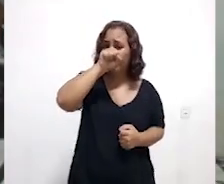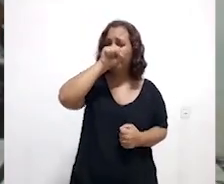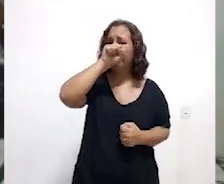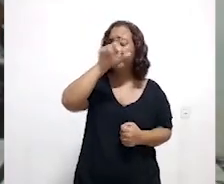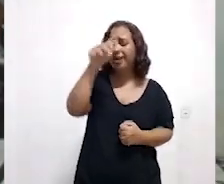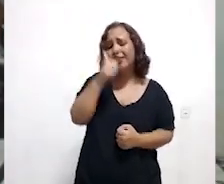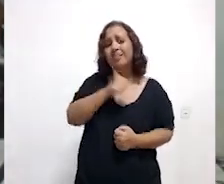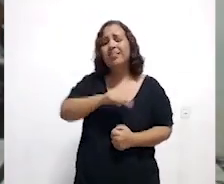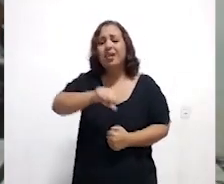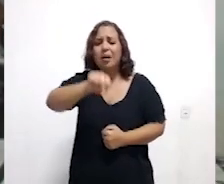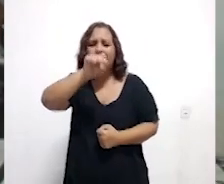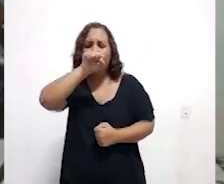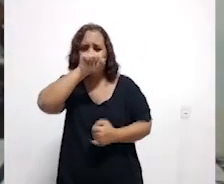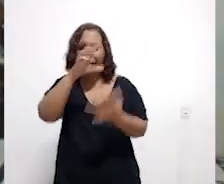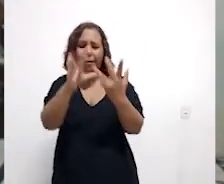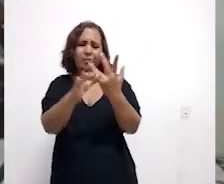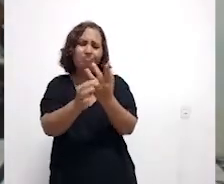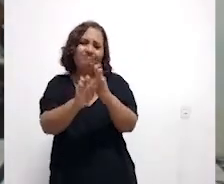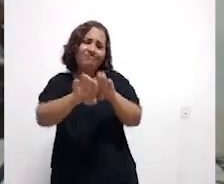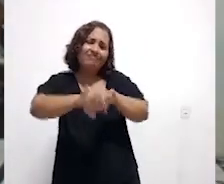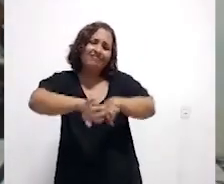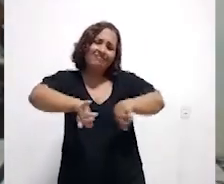separação dos